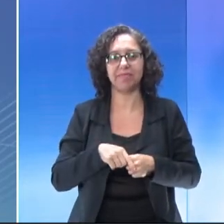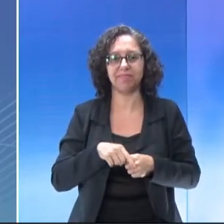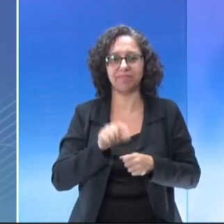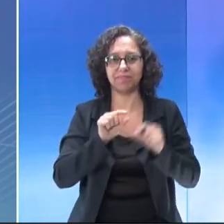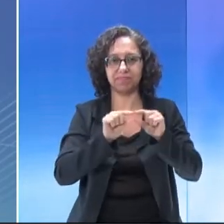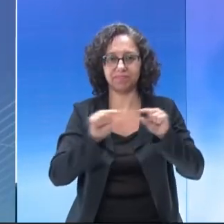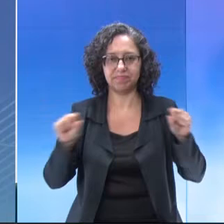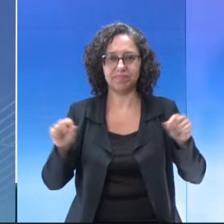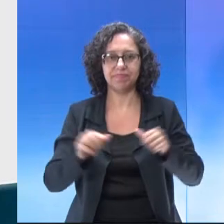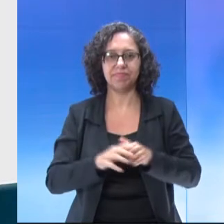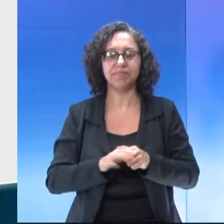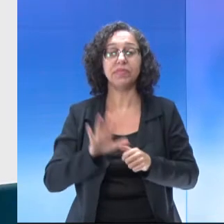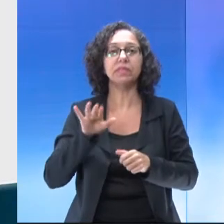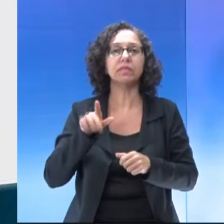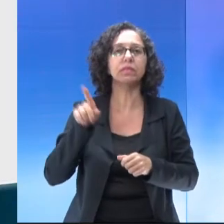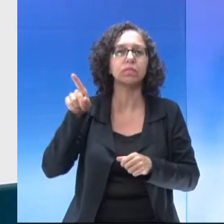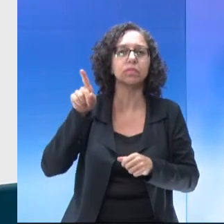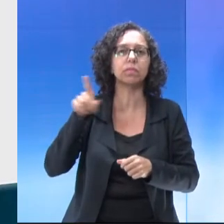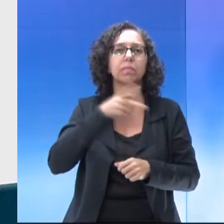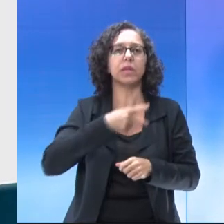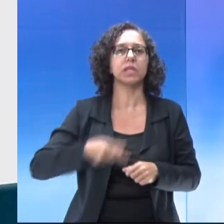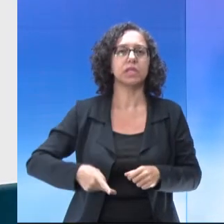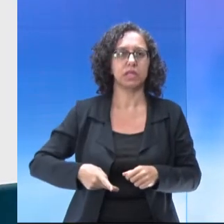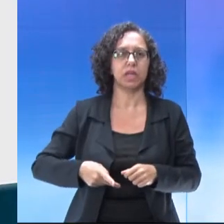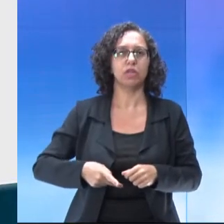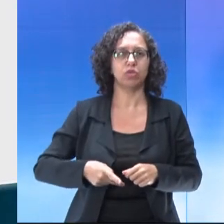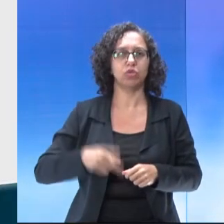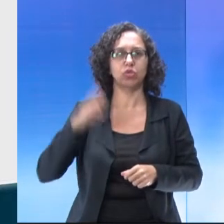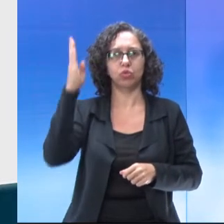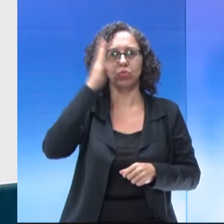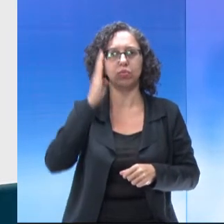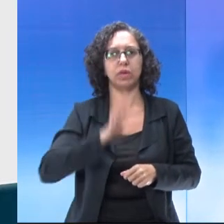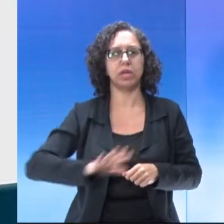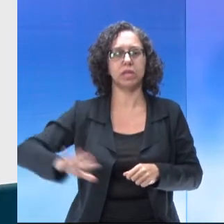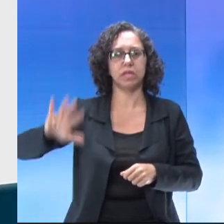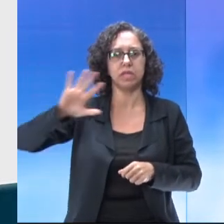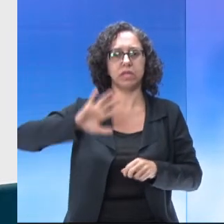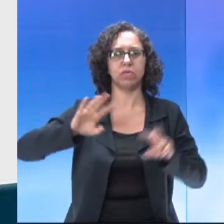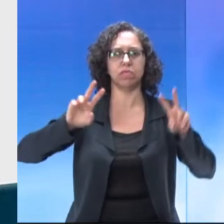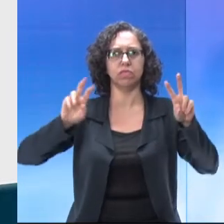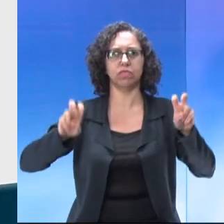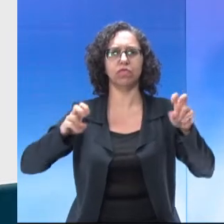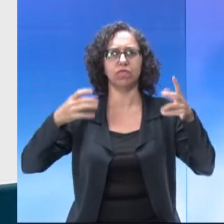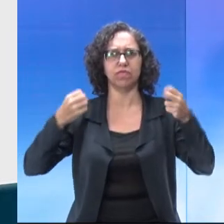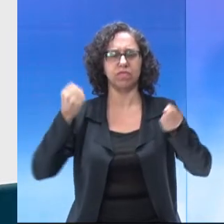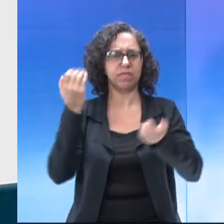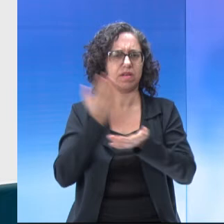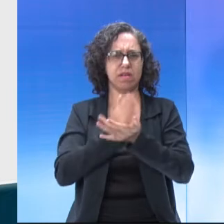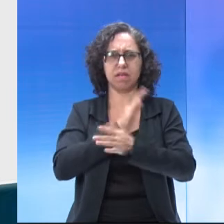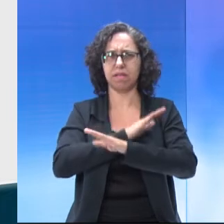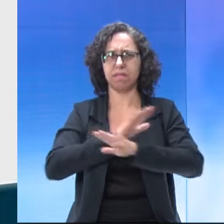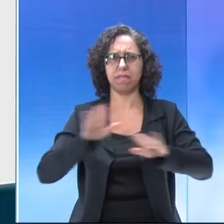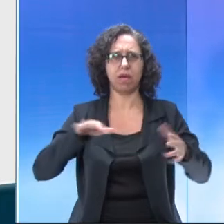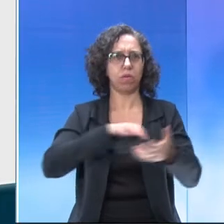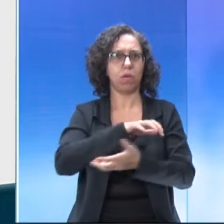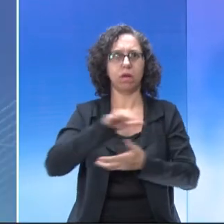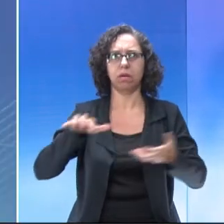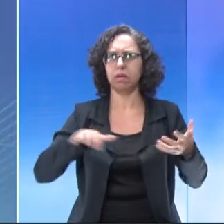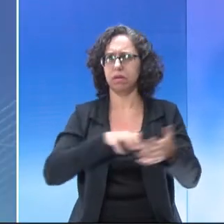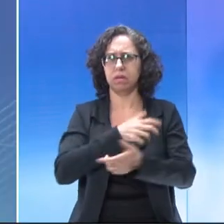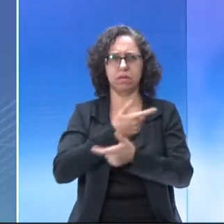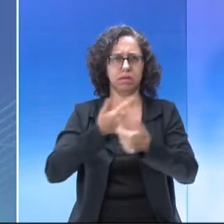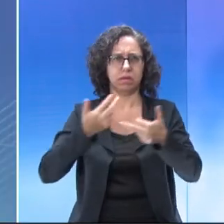direta. Segundo o presidente da República, abre aspas, iremos combater a crise, feche aspas. Essa é